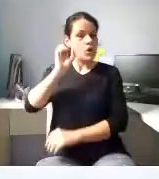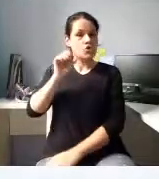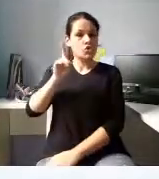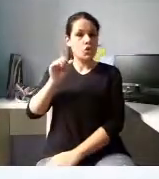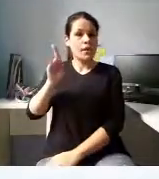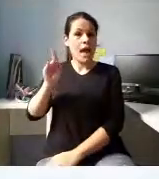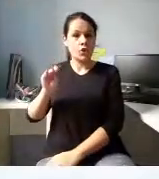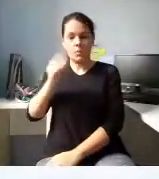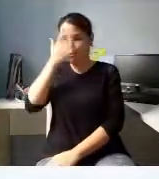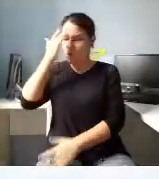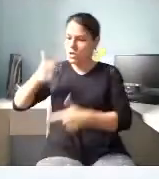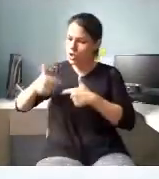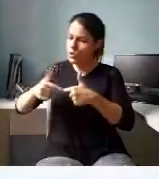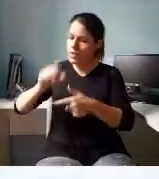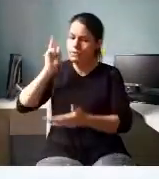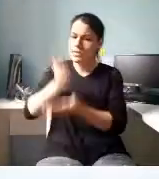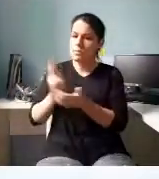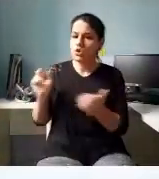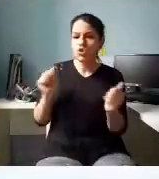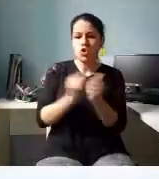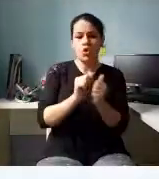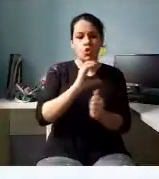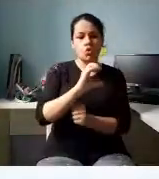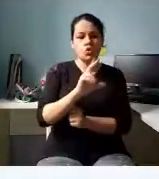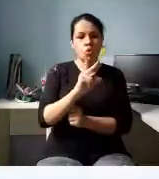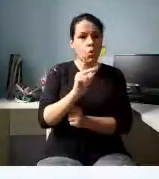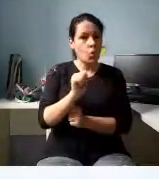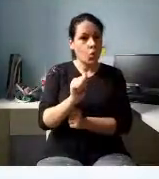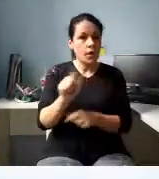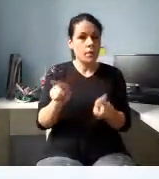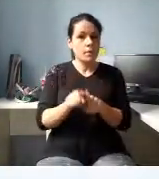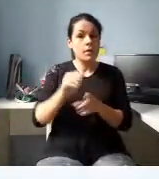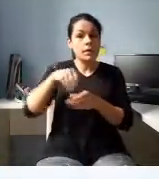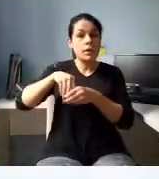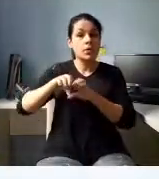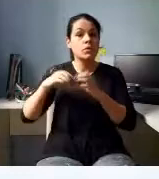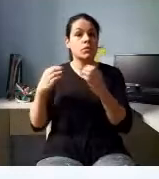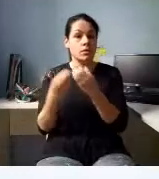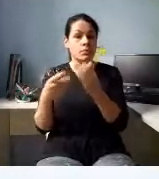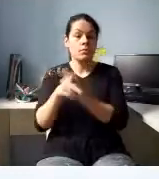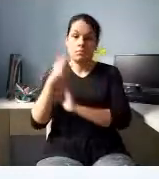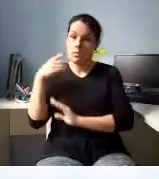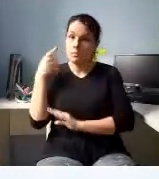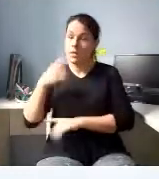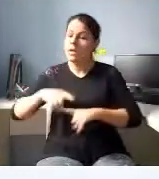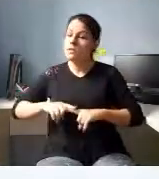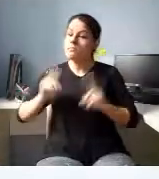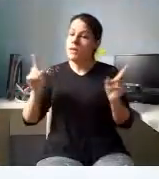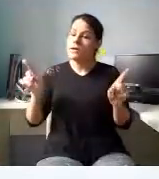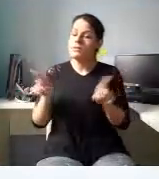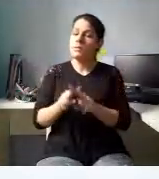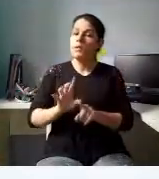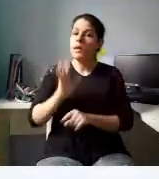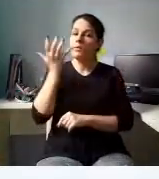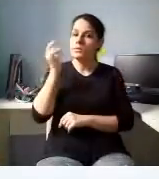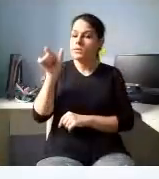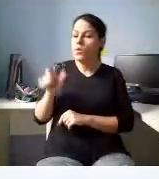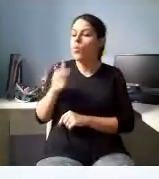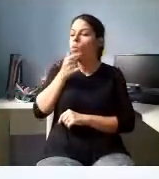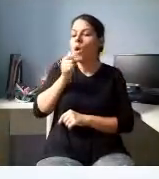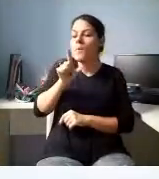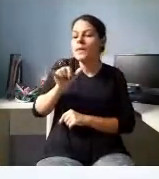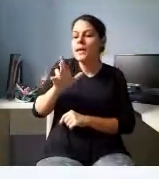Cunha no grupo que Eduardo Cunha formou na Câmara dos Deputados. Tanto é que Arthur Lira, um